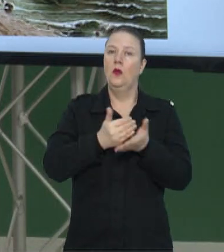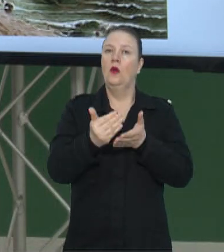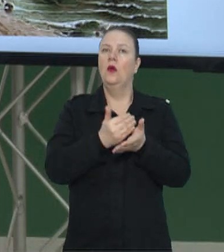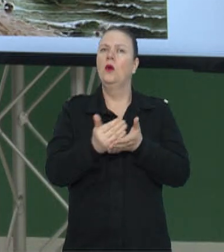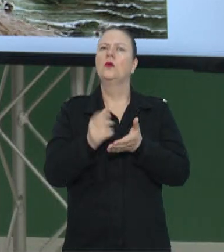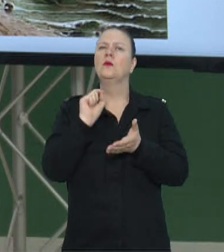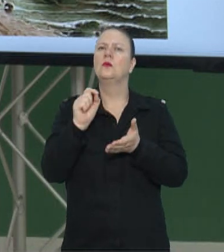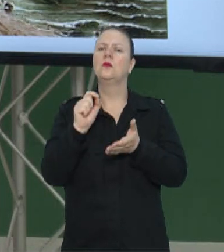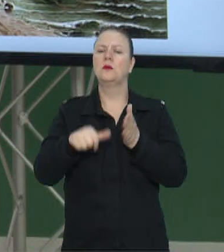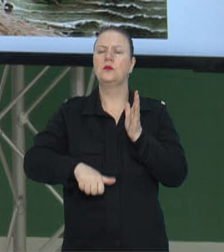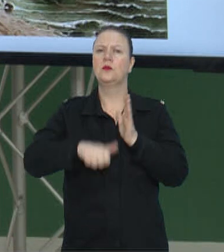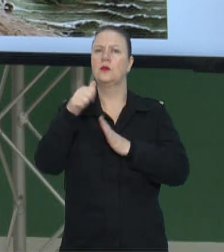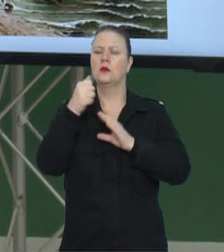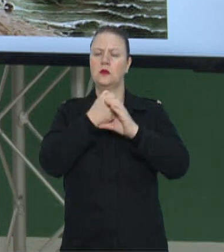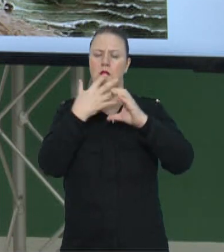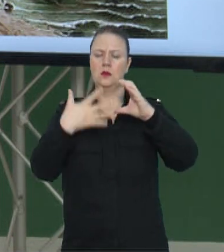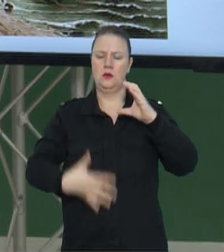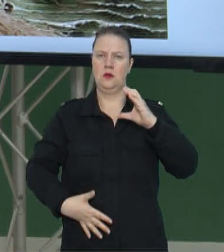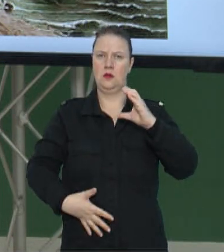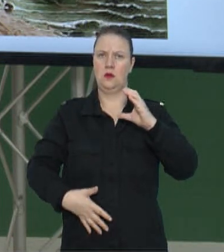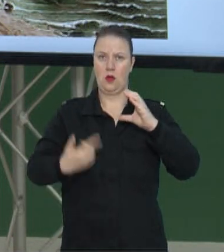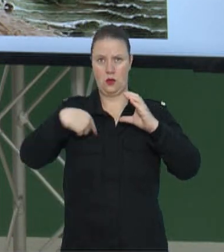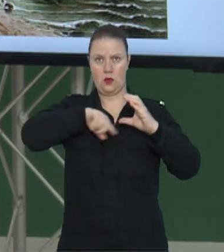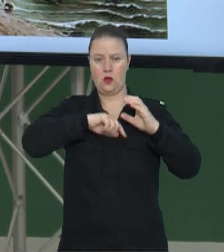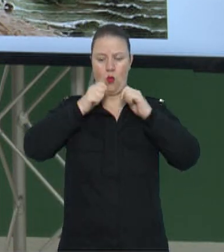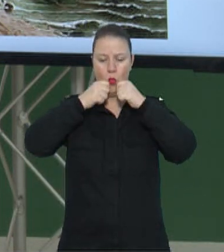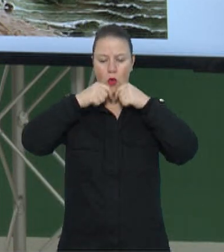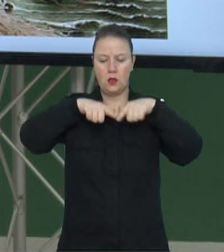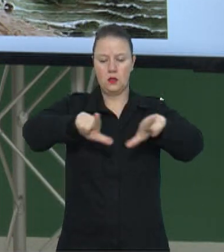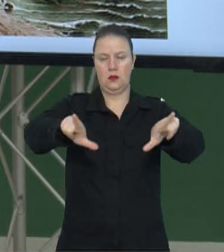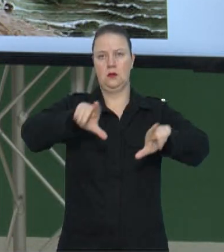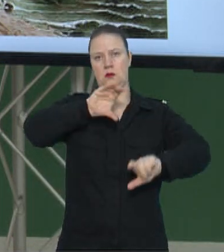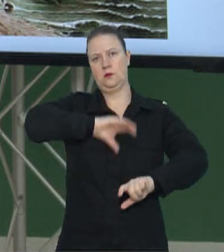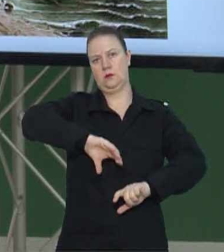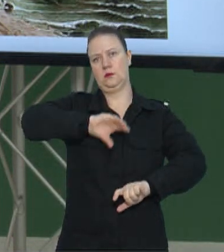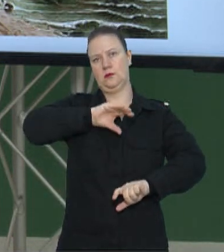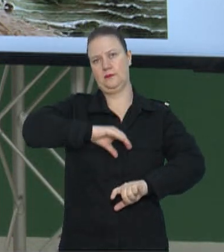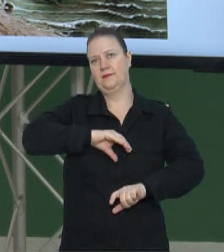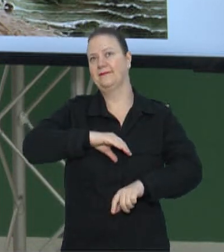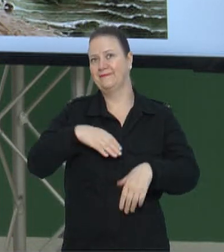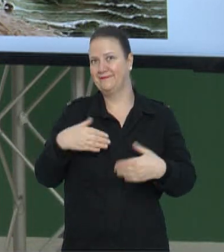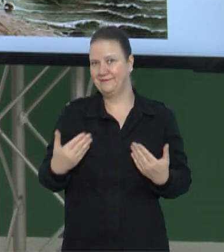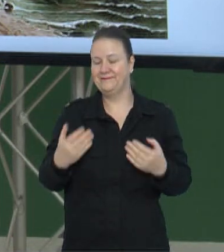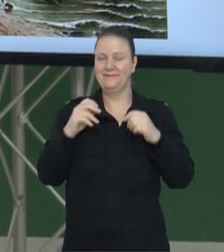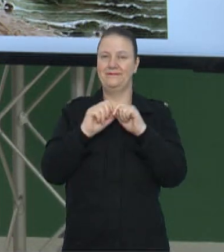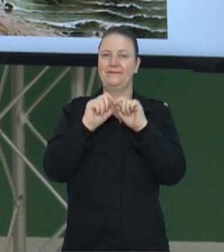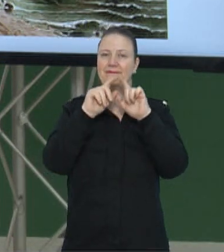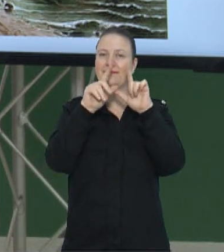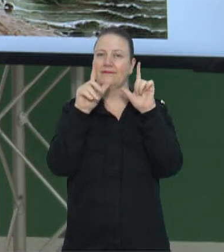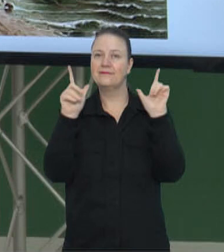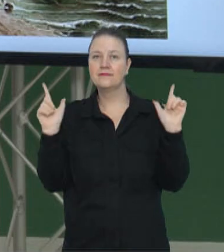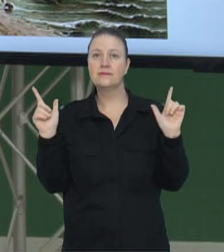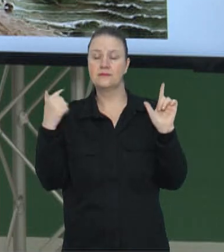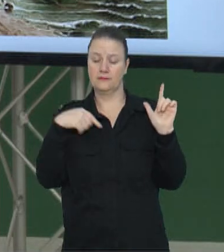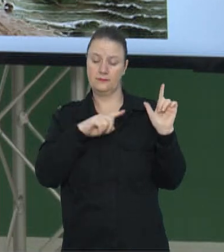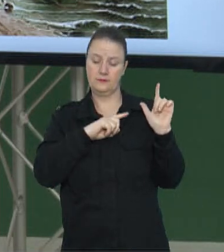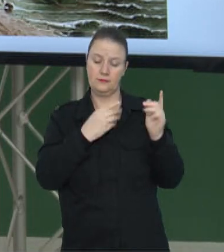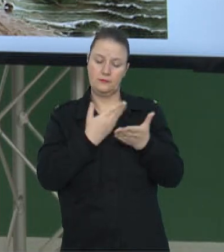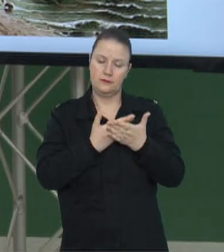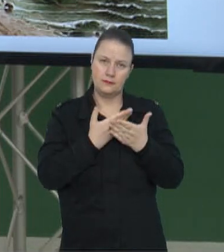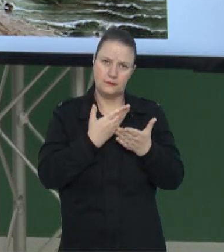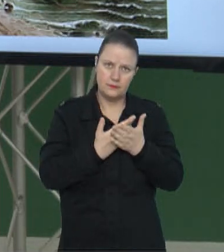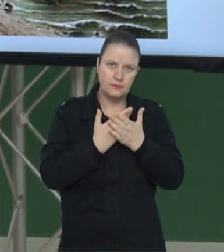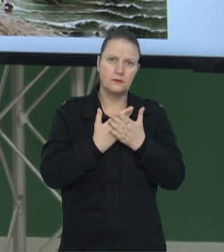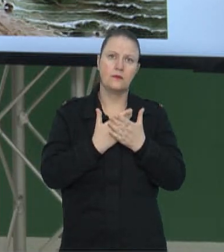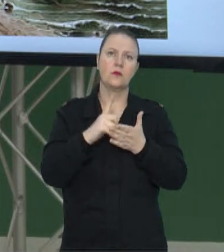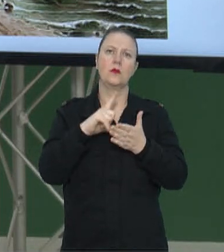falamos como língua oficial? O português. Claro que nós vamos entender ao longo da nossa aula que influências